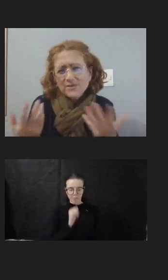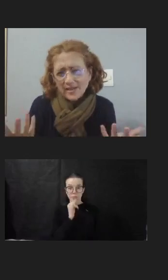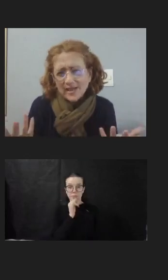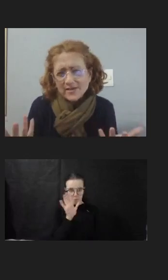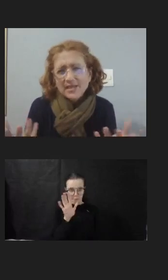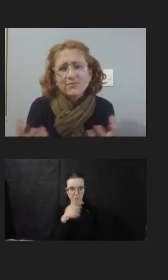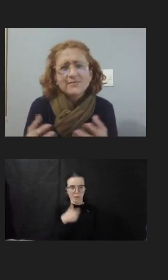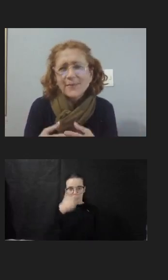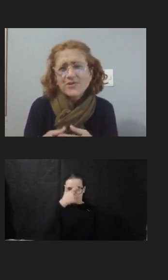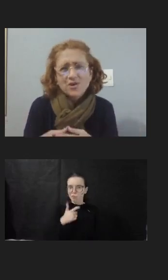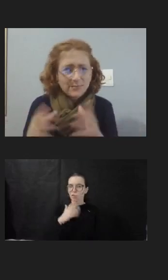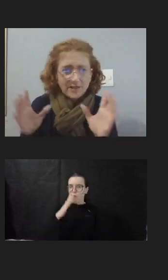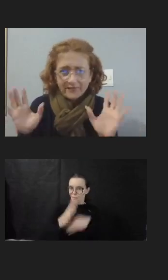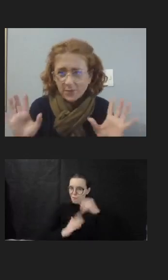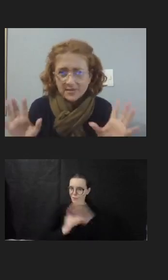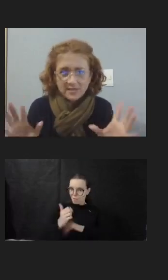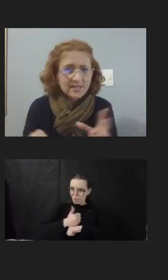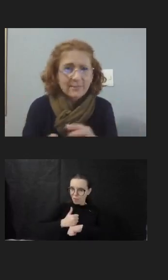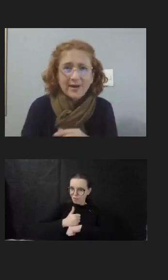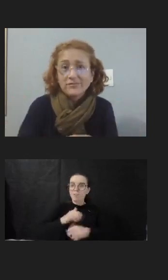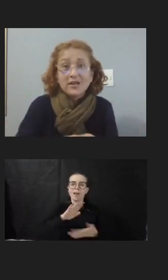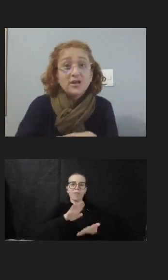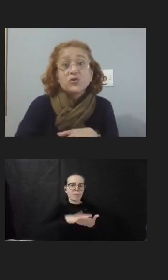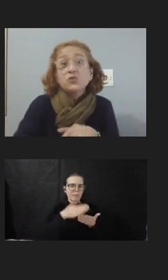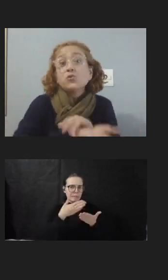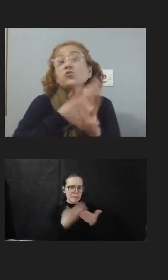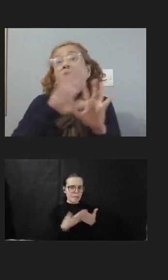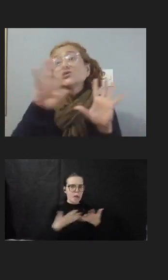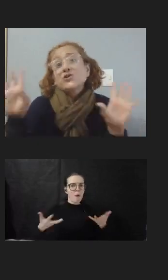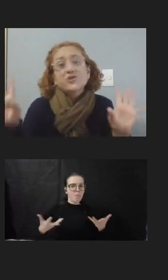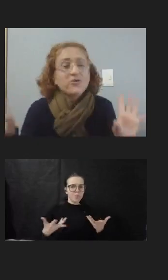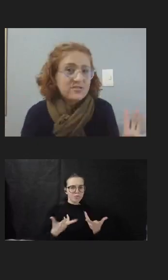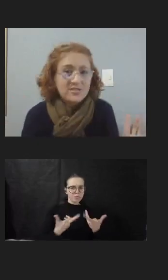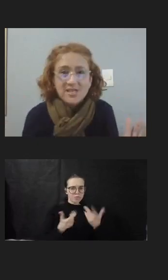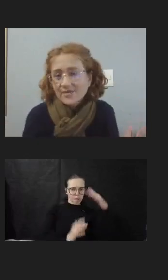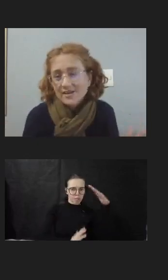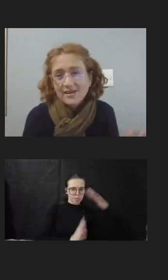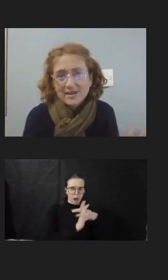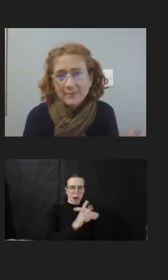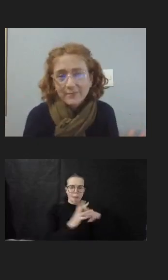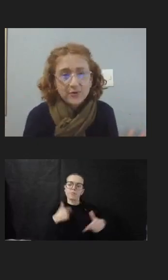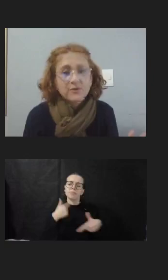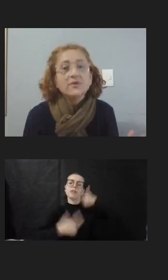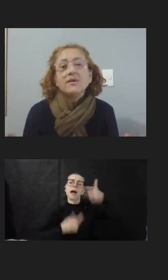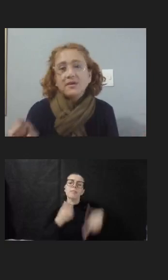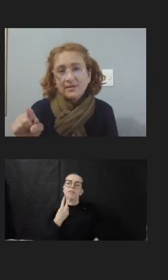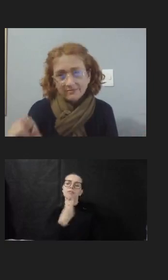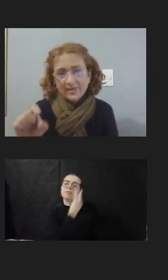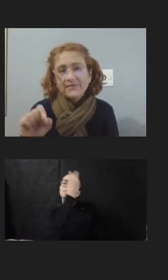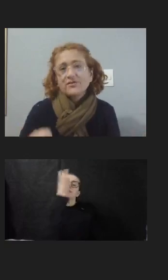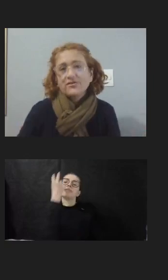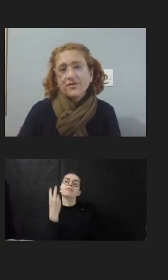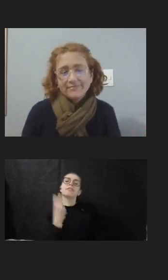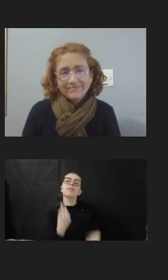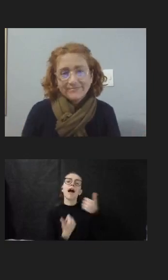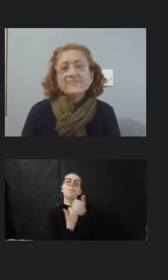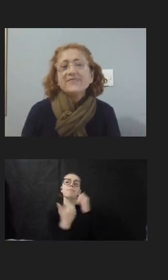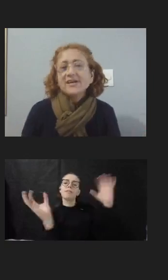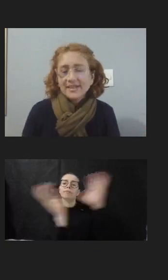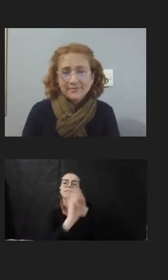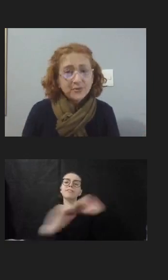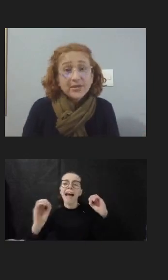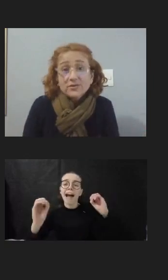sei se eu posso falar isso, tá? Um intérprete de alta performance, que trabalho 2 horas sozinho, sem apoio. Vai ficar dodói.